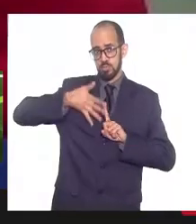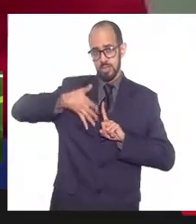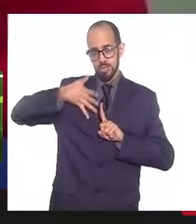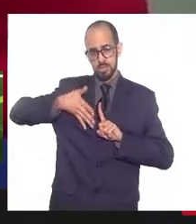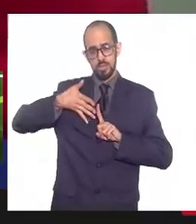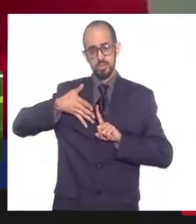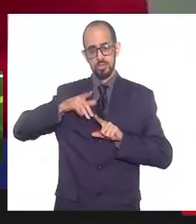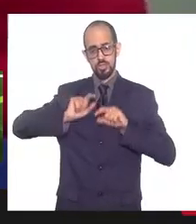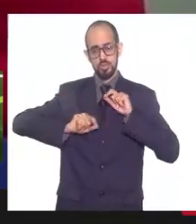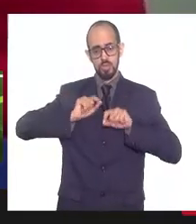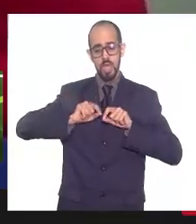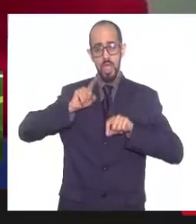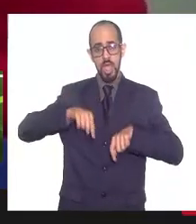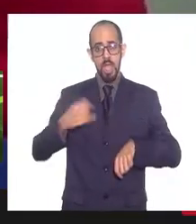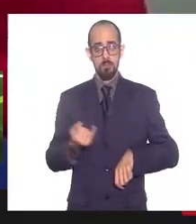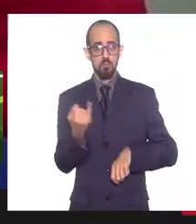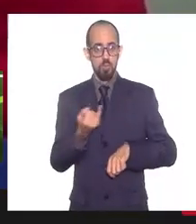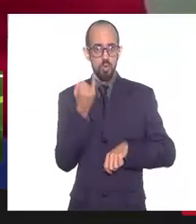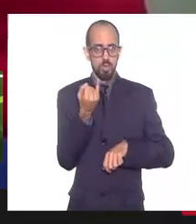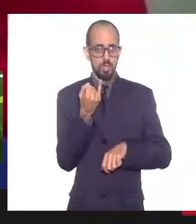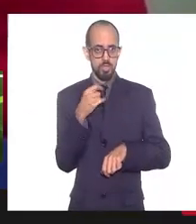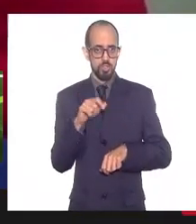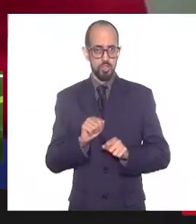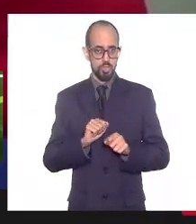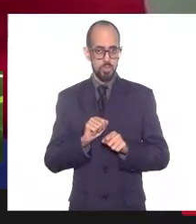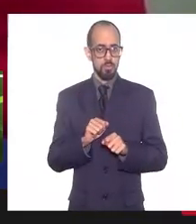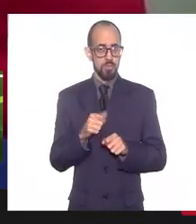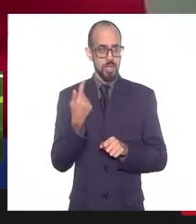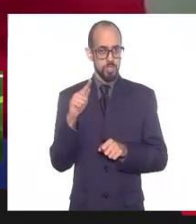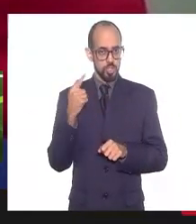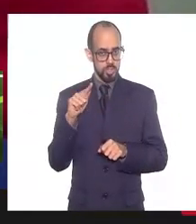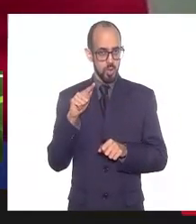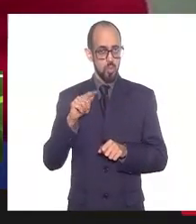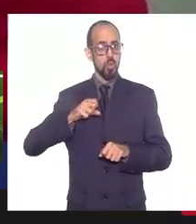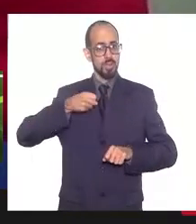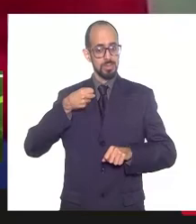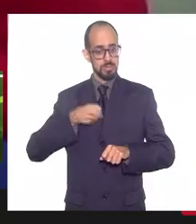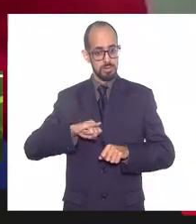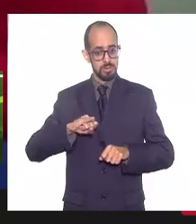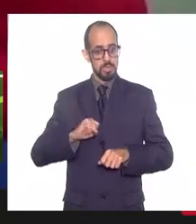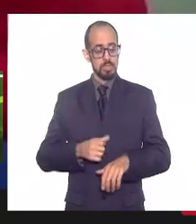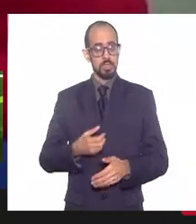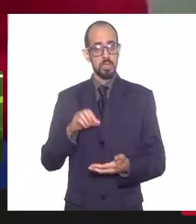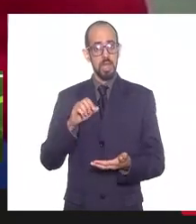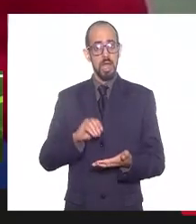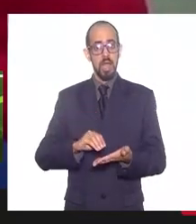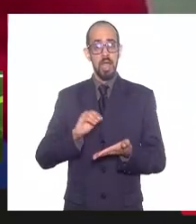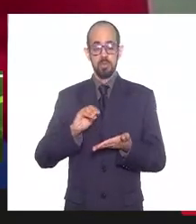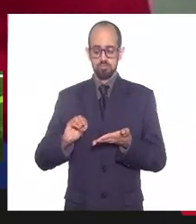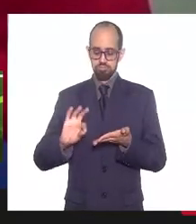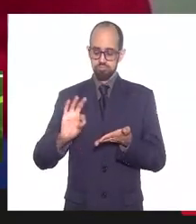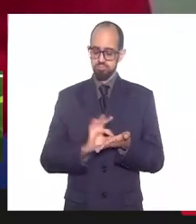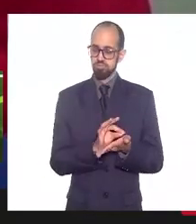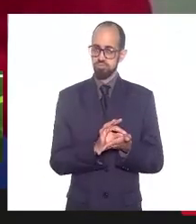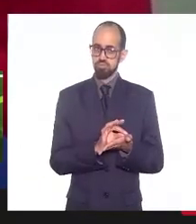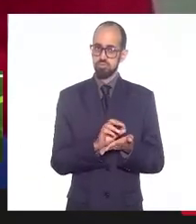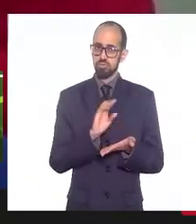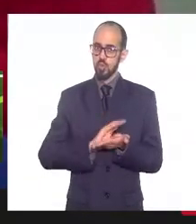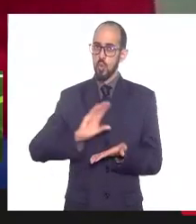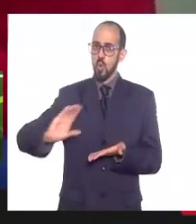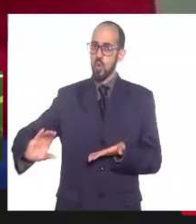é importante para a gestão aquilo que está na rubrica orçamentária. Se não